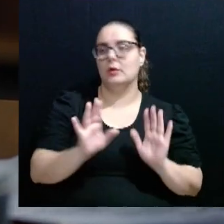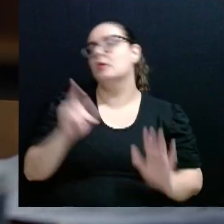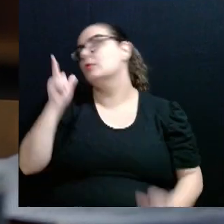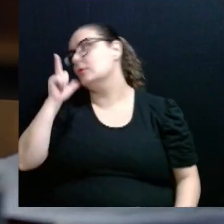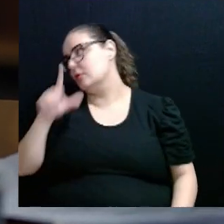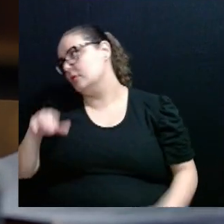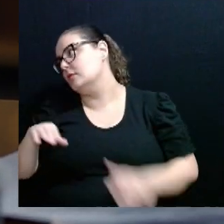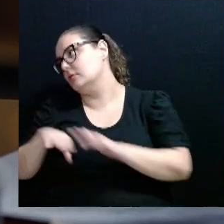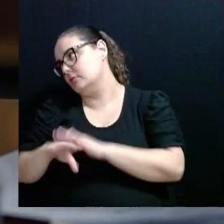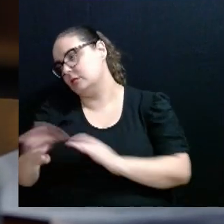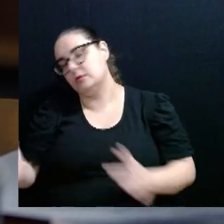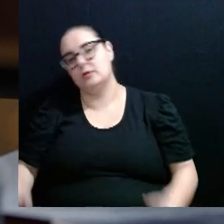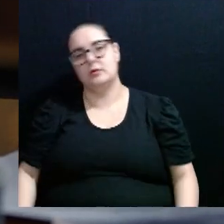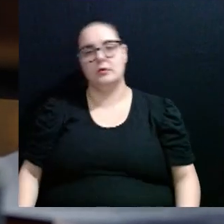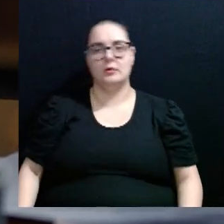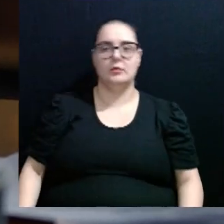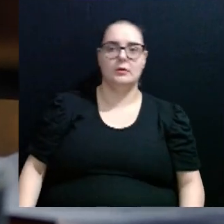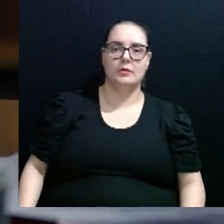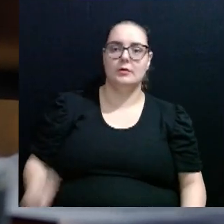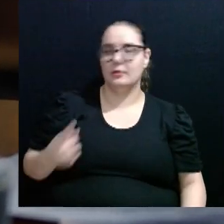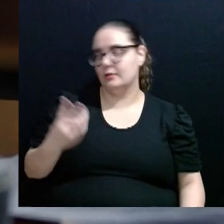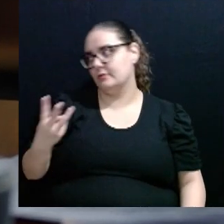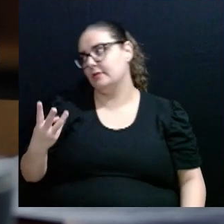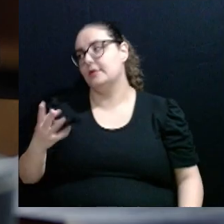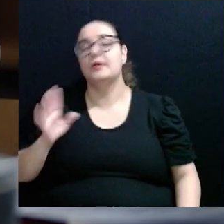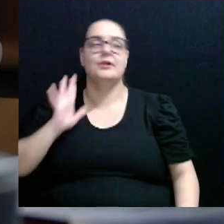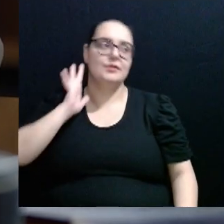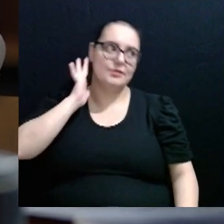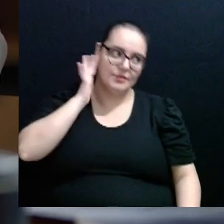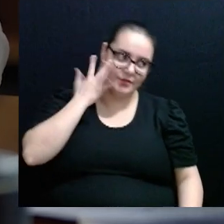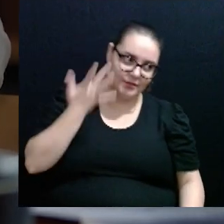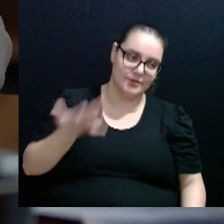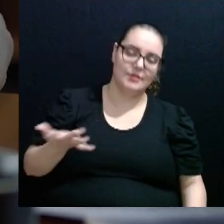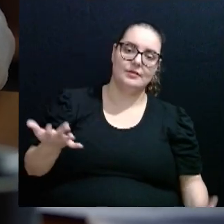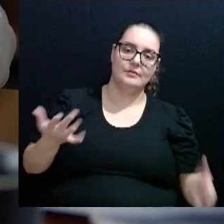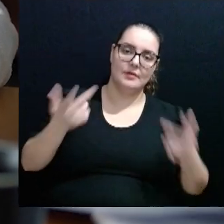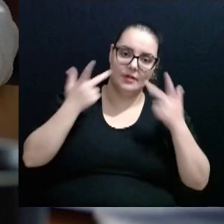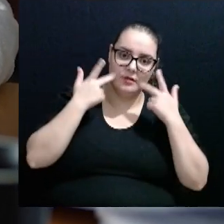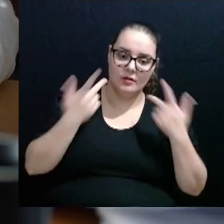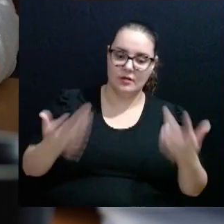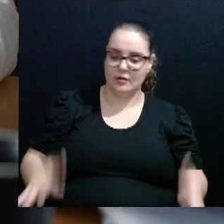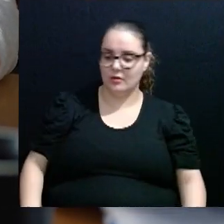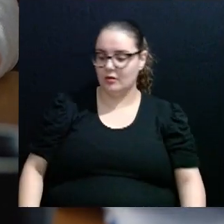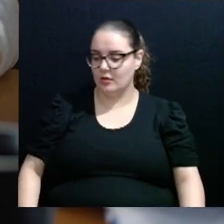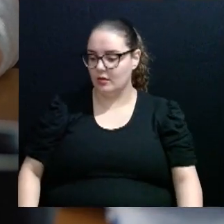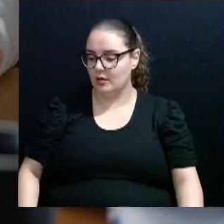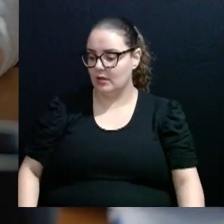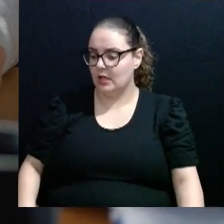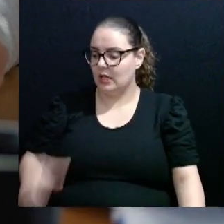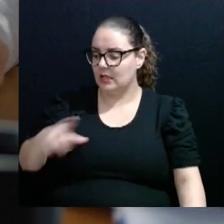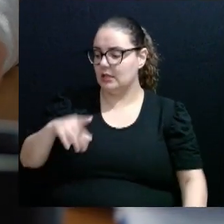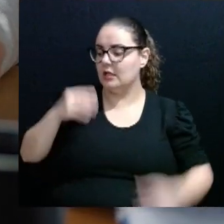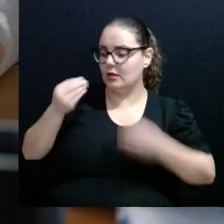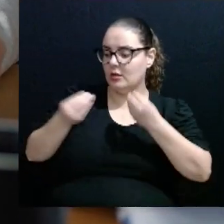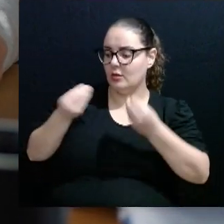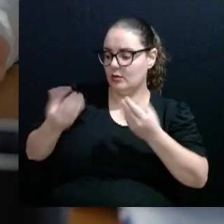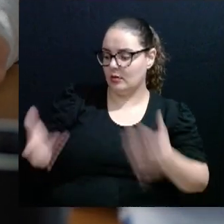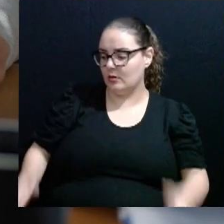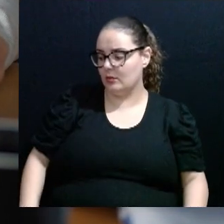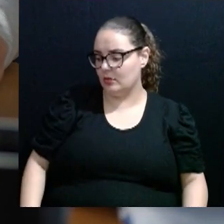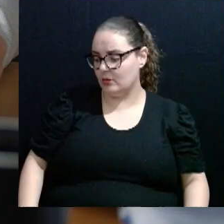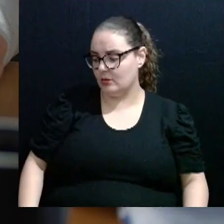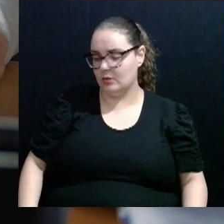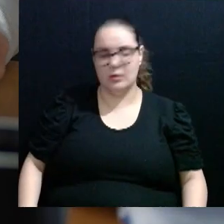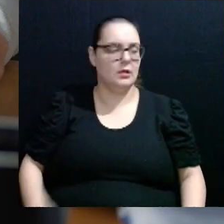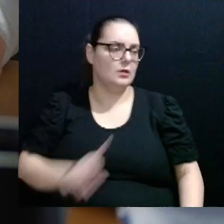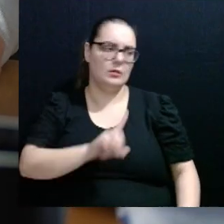o terceiro salário... Já está mais tranquilo. E quem não conseguiu, professor, ainda tem como... Sim, nem tudo está perdido,